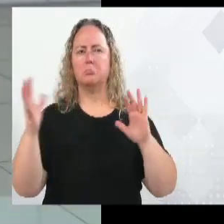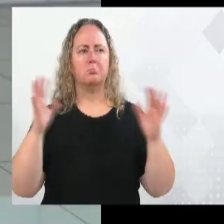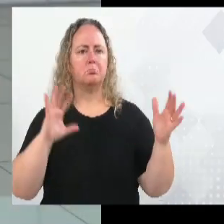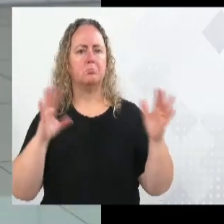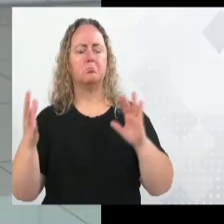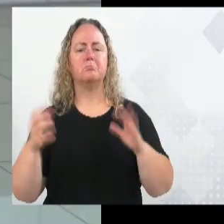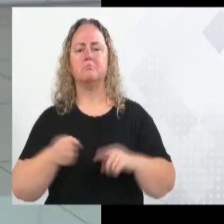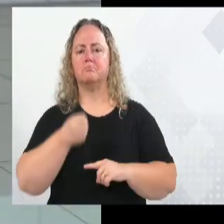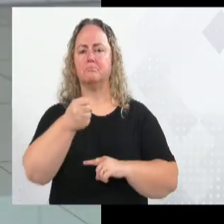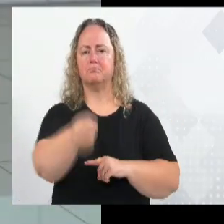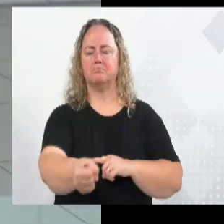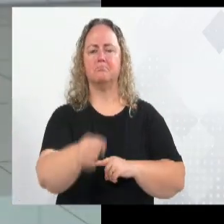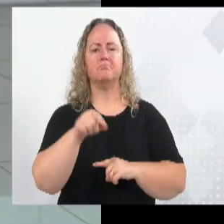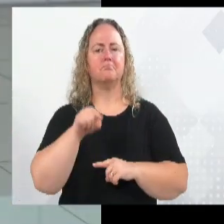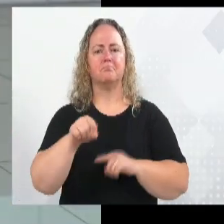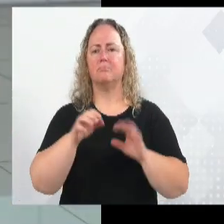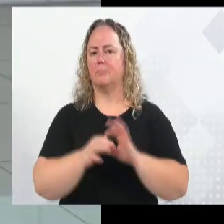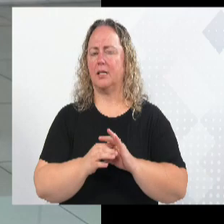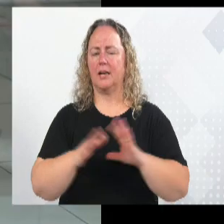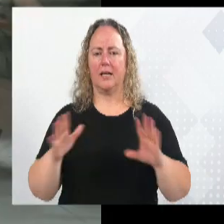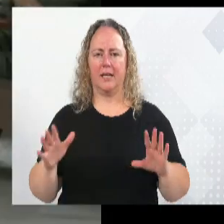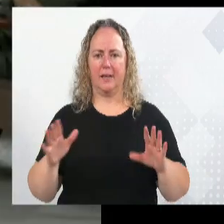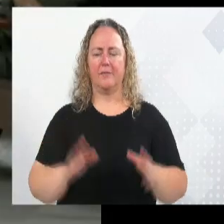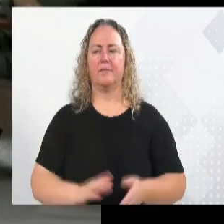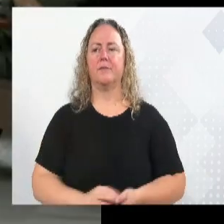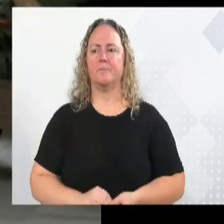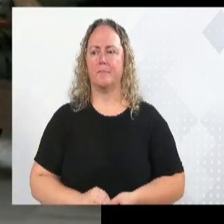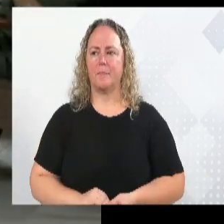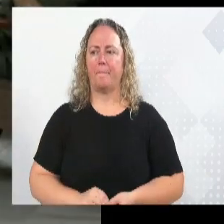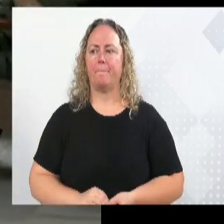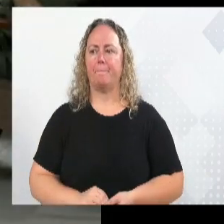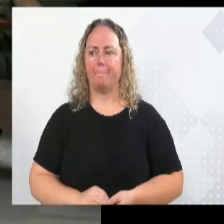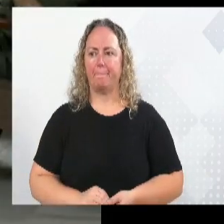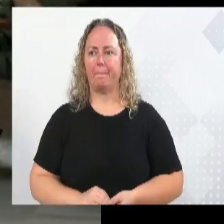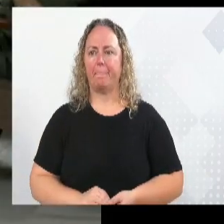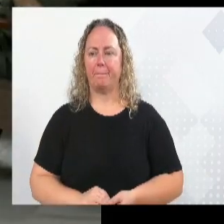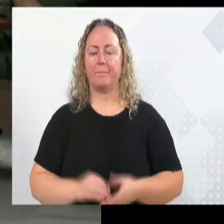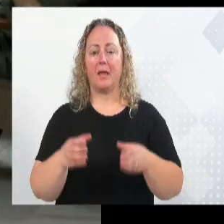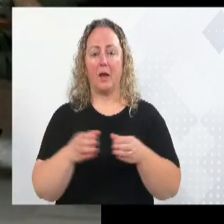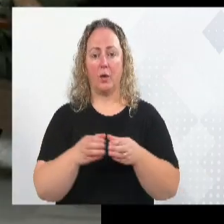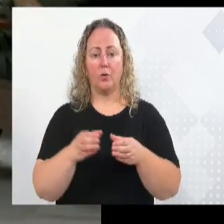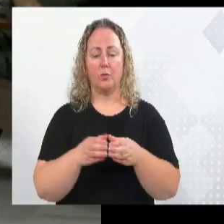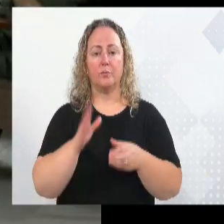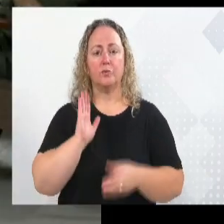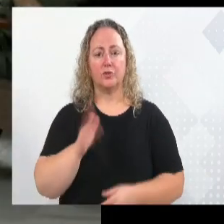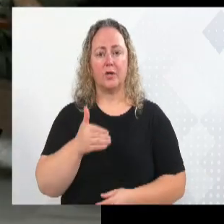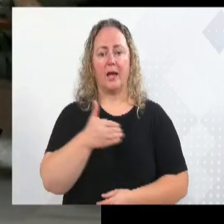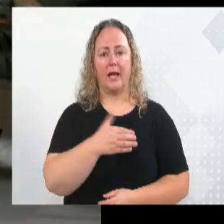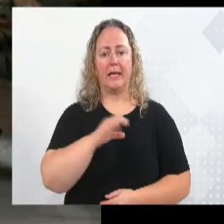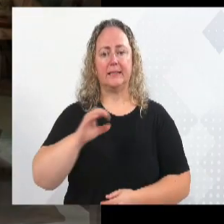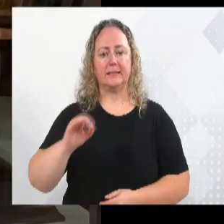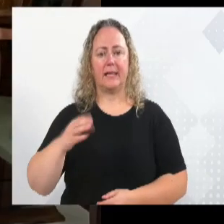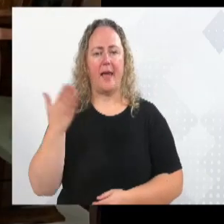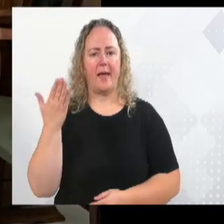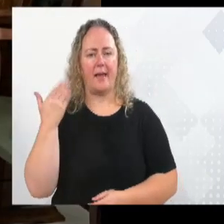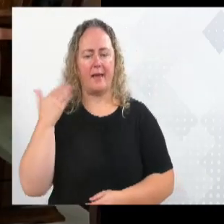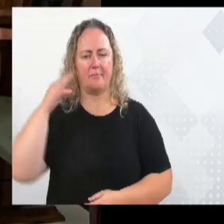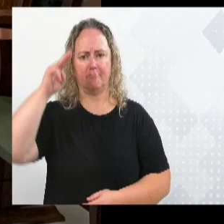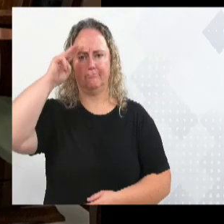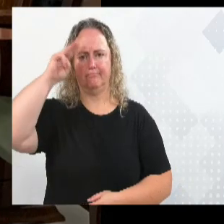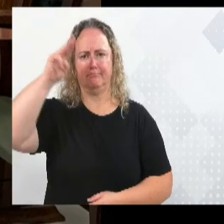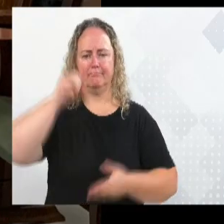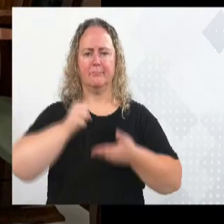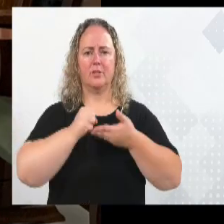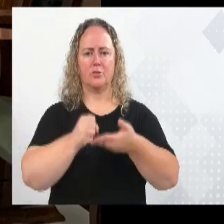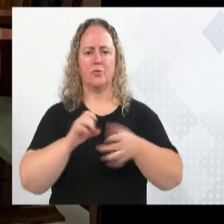parecida eles estão à disposição um grupo que chega quase assim ex militares sempre prontos aí para ajudar a nossa